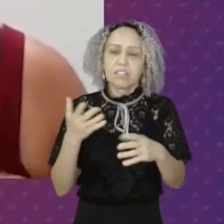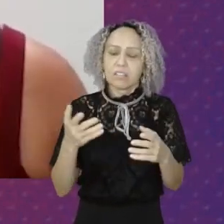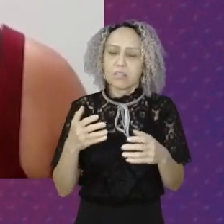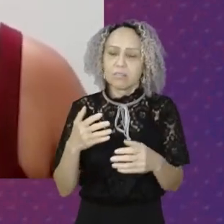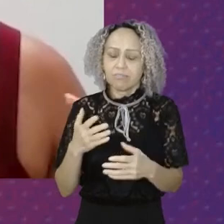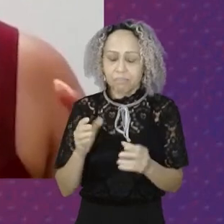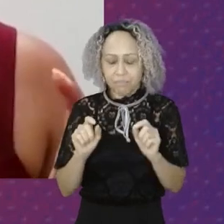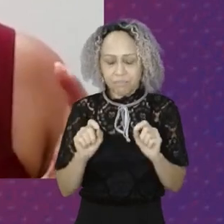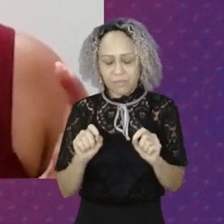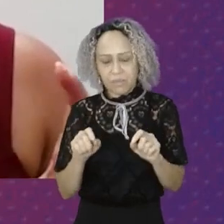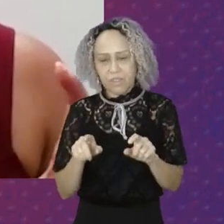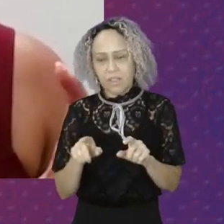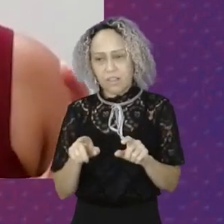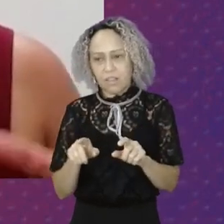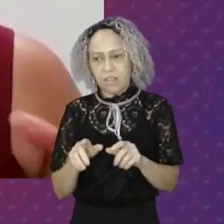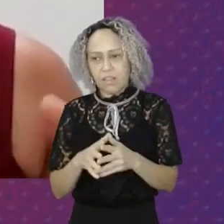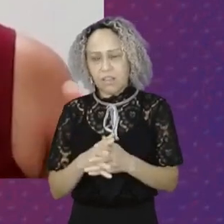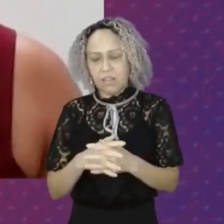considerados, né, como,